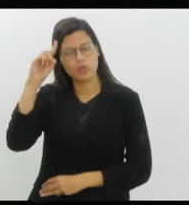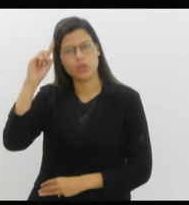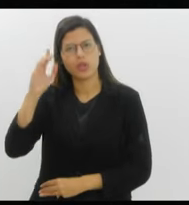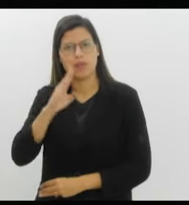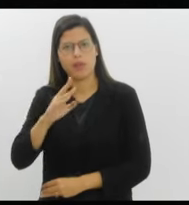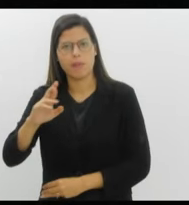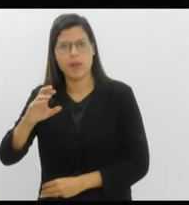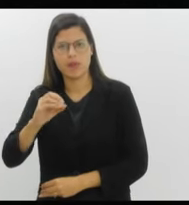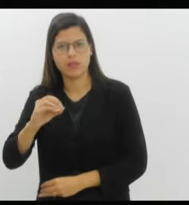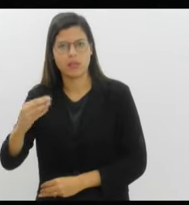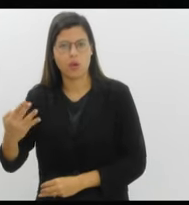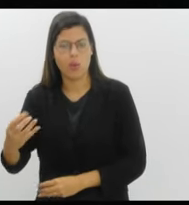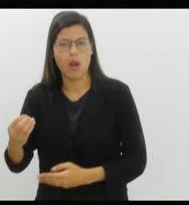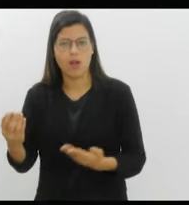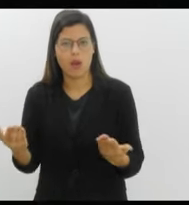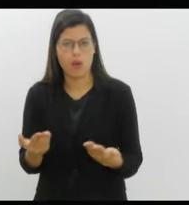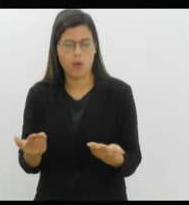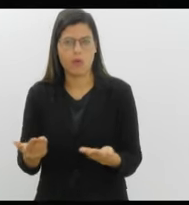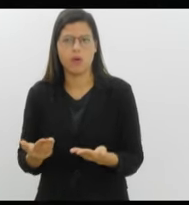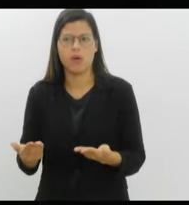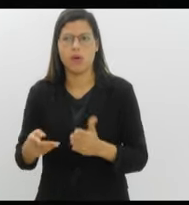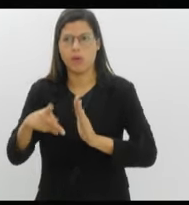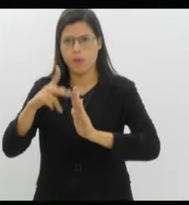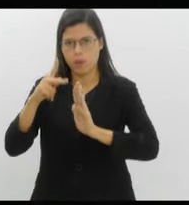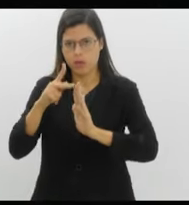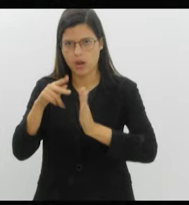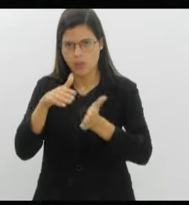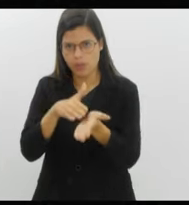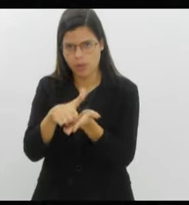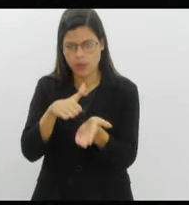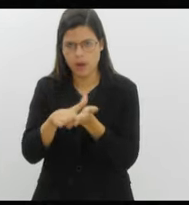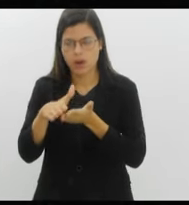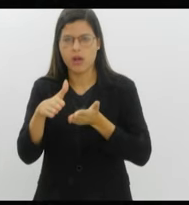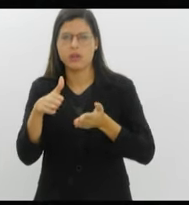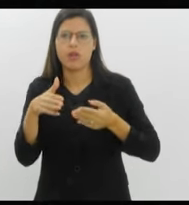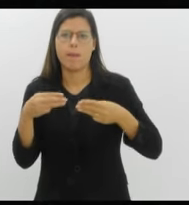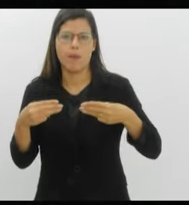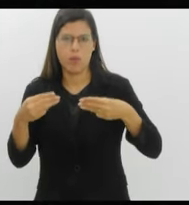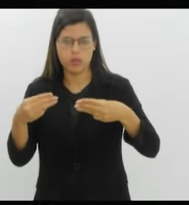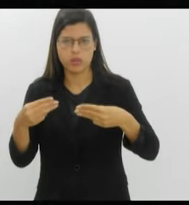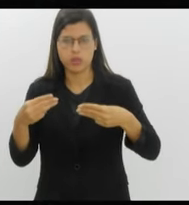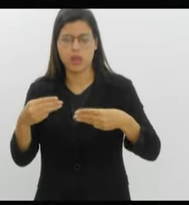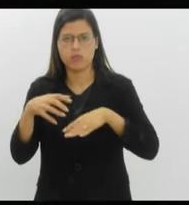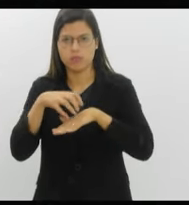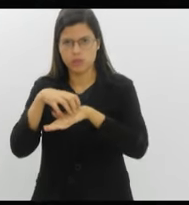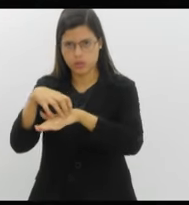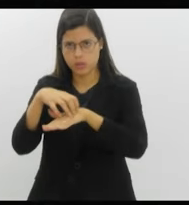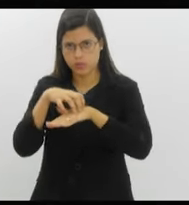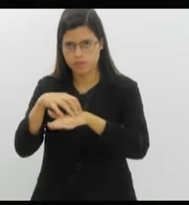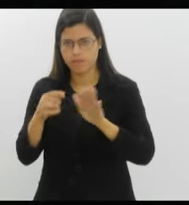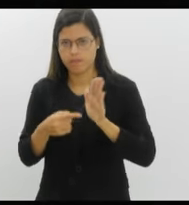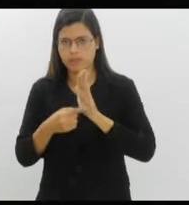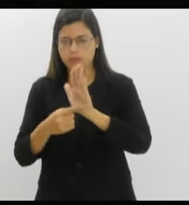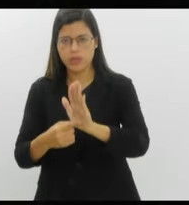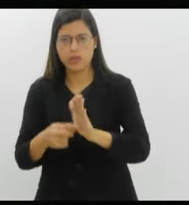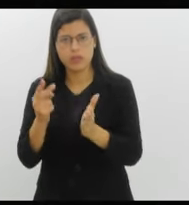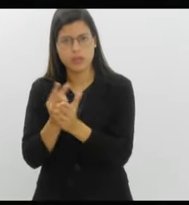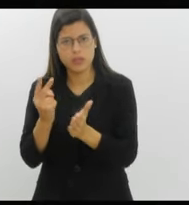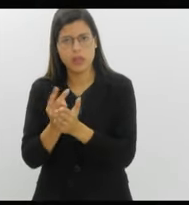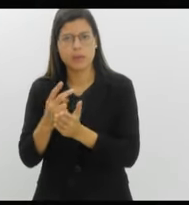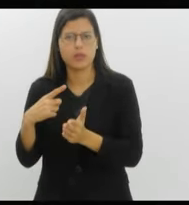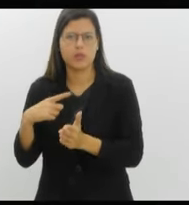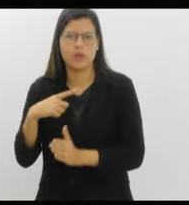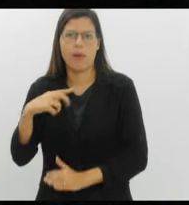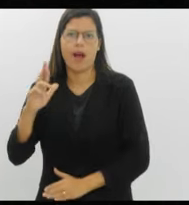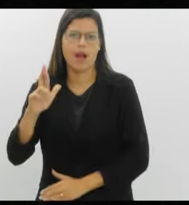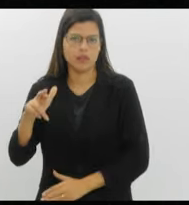BR-040. Agora, com essa portaria publicada pelo Ministério dos Transportes, a gente mostra que sempre tivemos com a razão